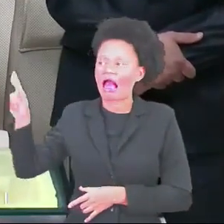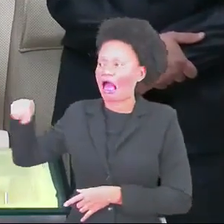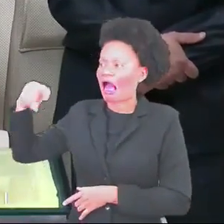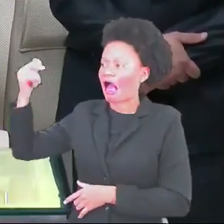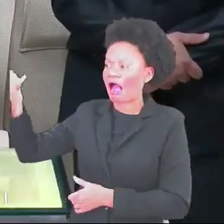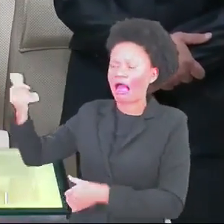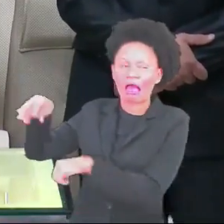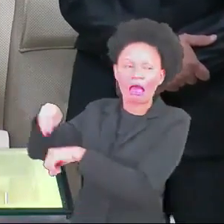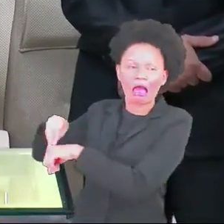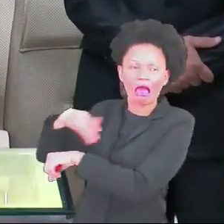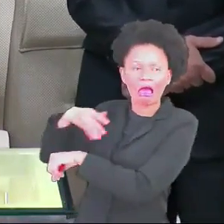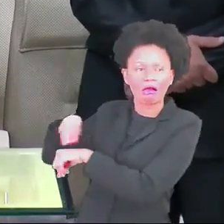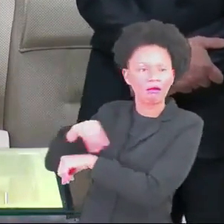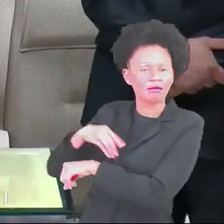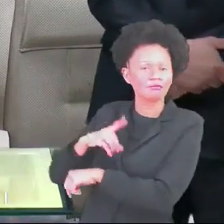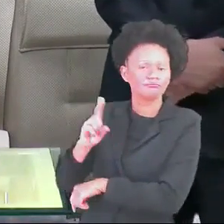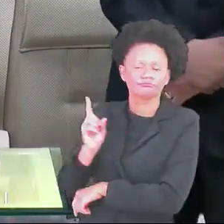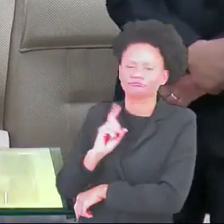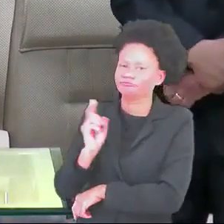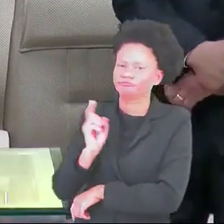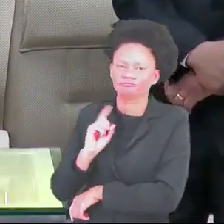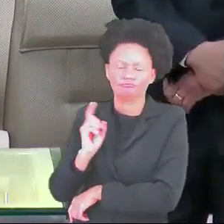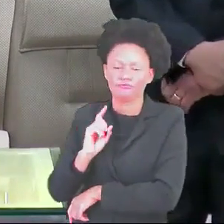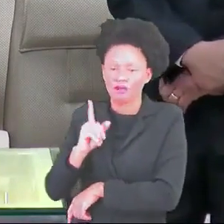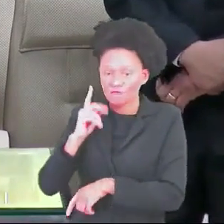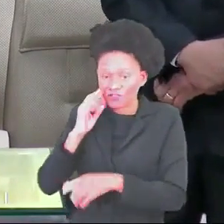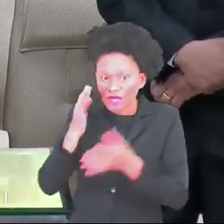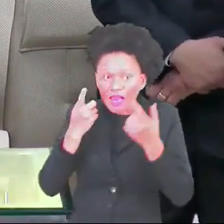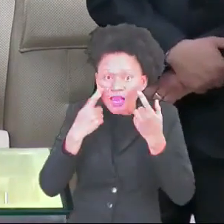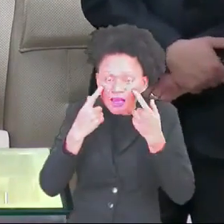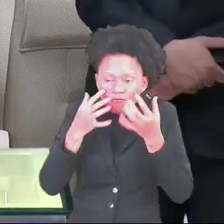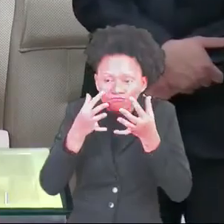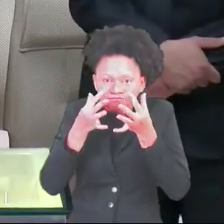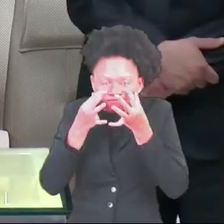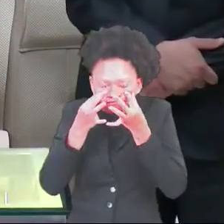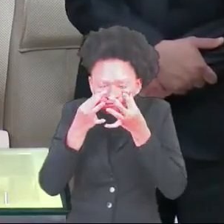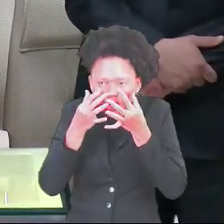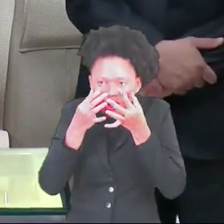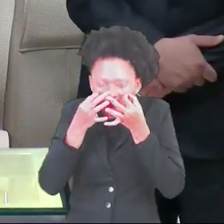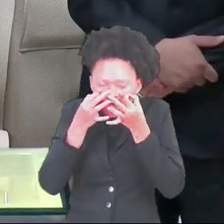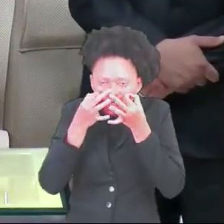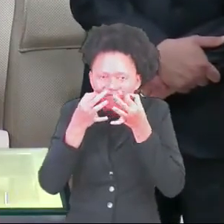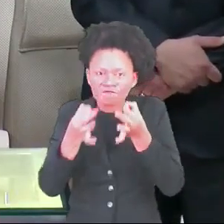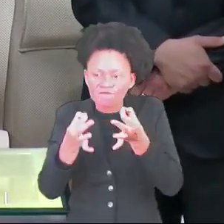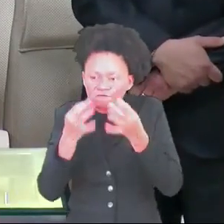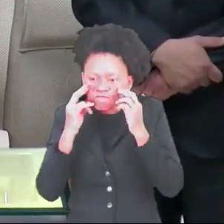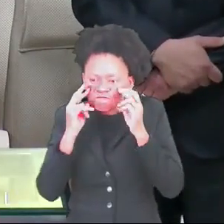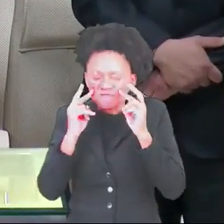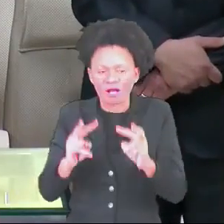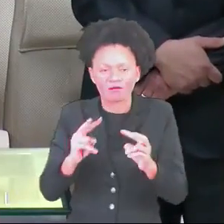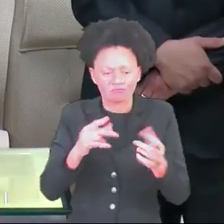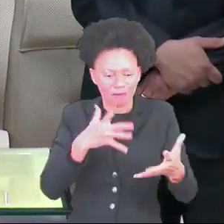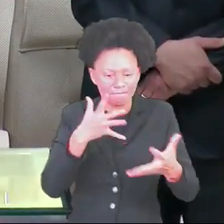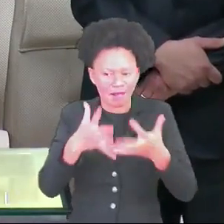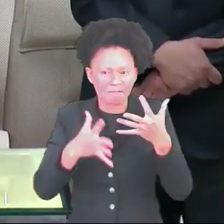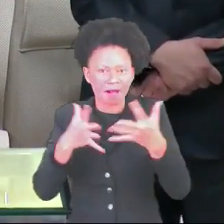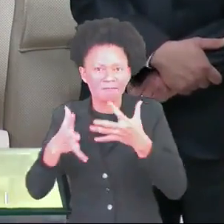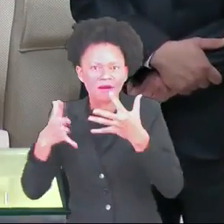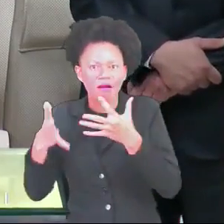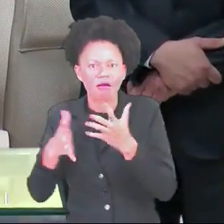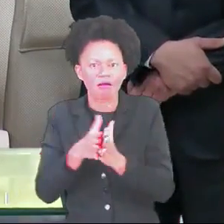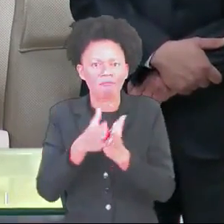atrás, não está adiantando. É o que você está ouvindo.